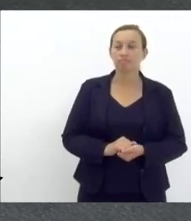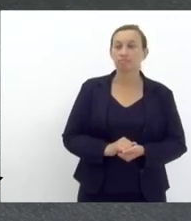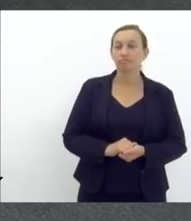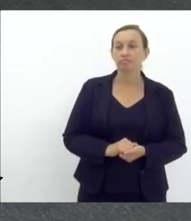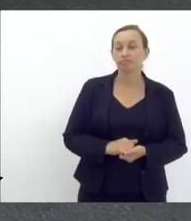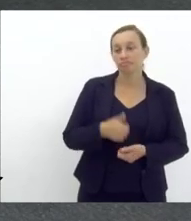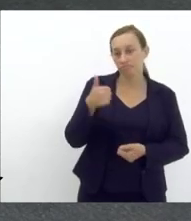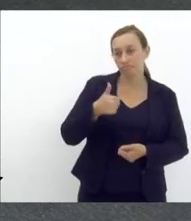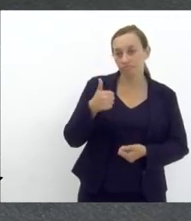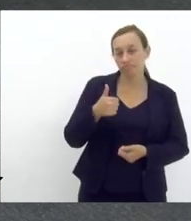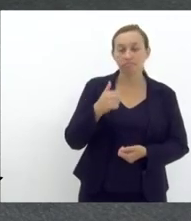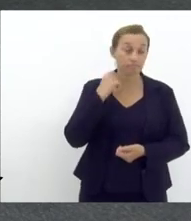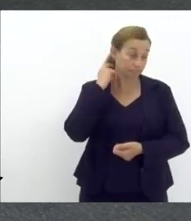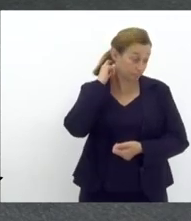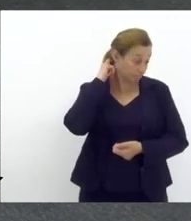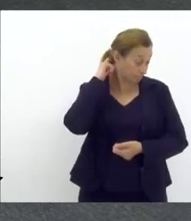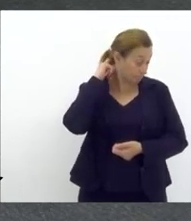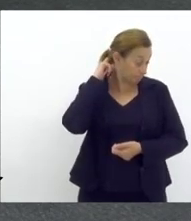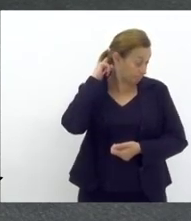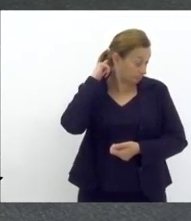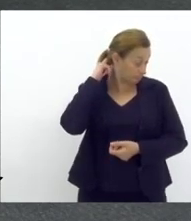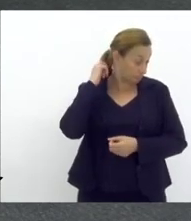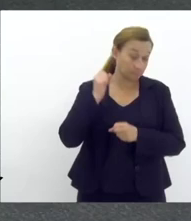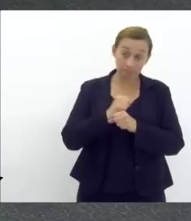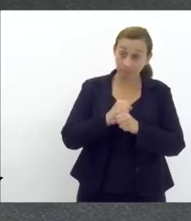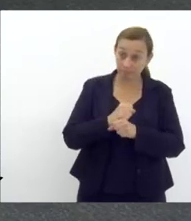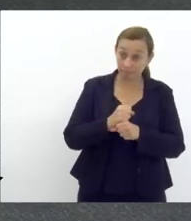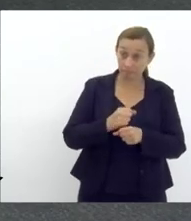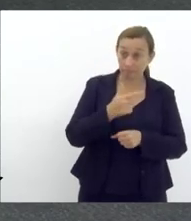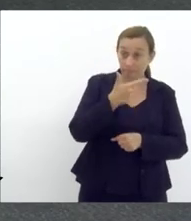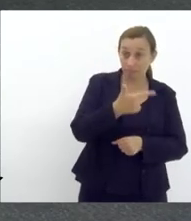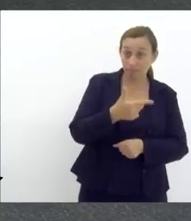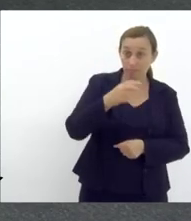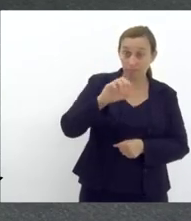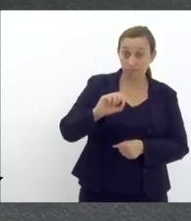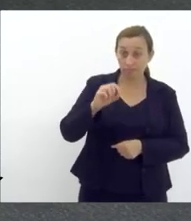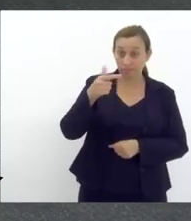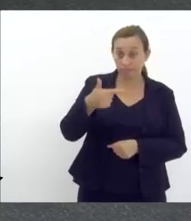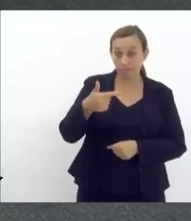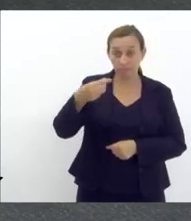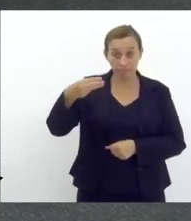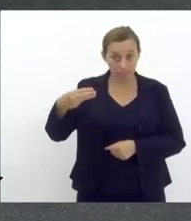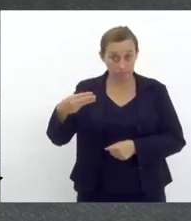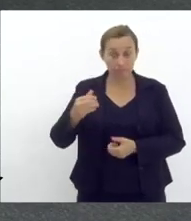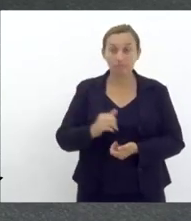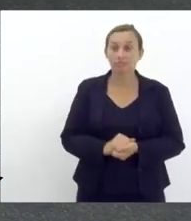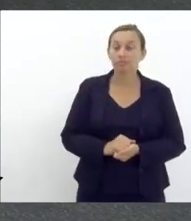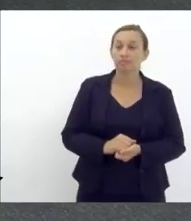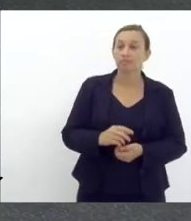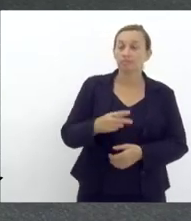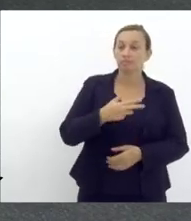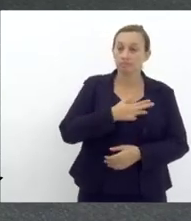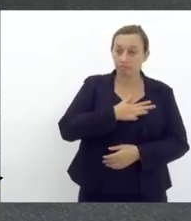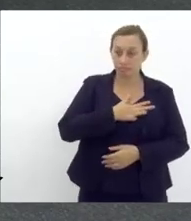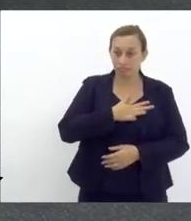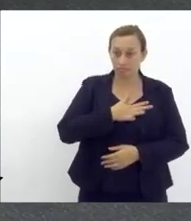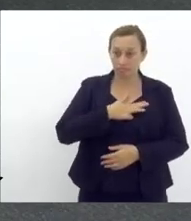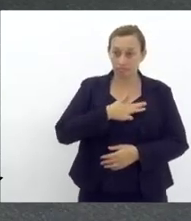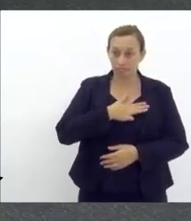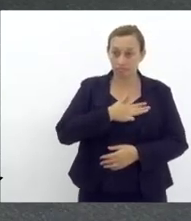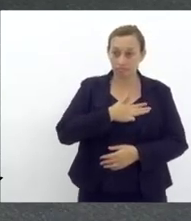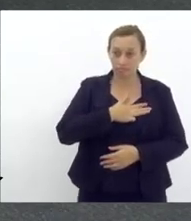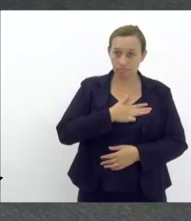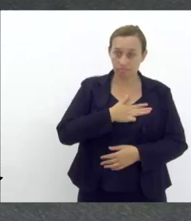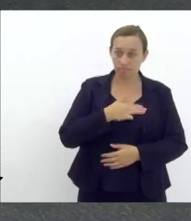o primeiro deles é que no ano de 2003 quando o presidente Luiz Inácio Lula da Silva